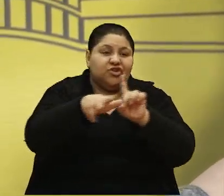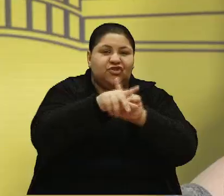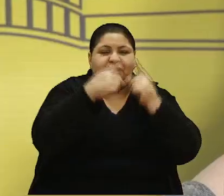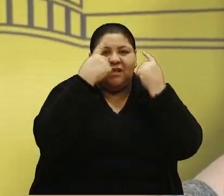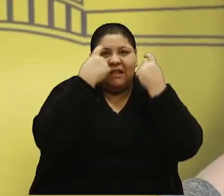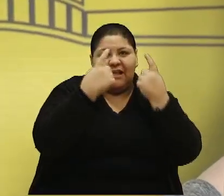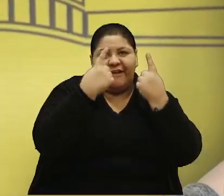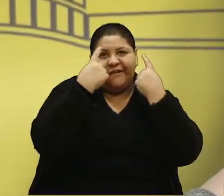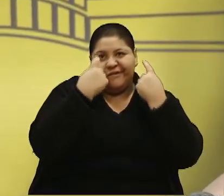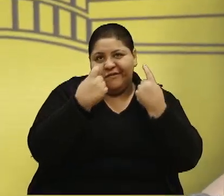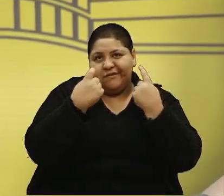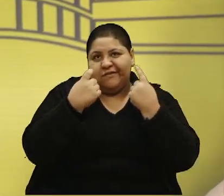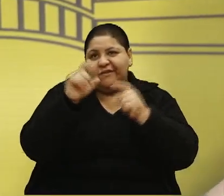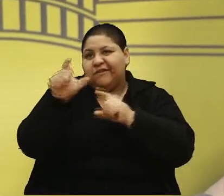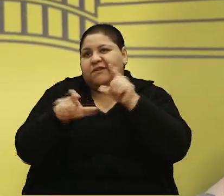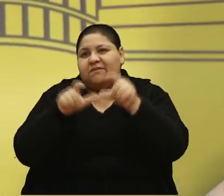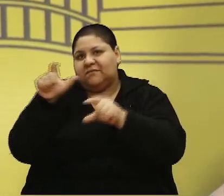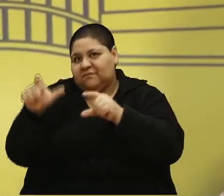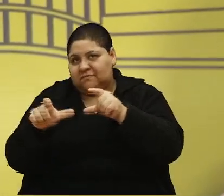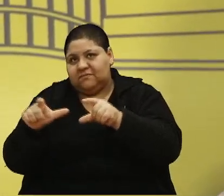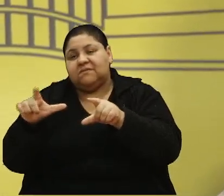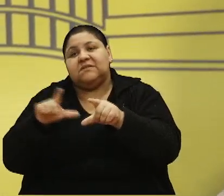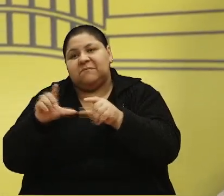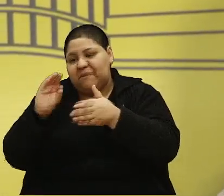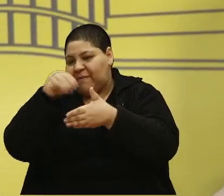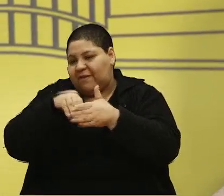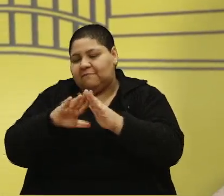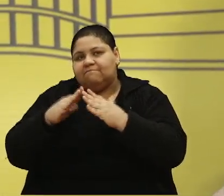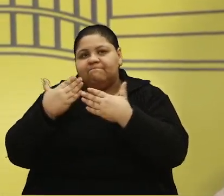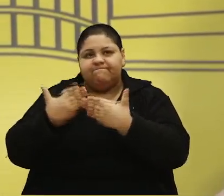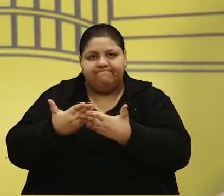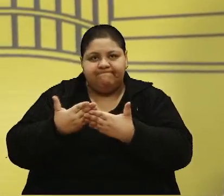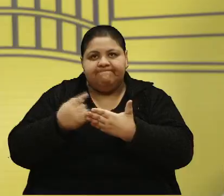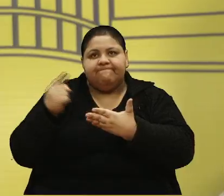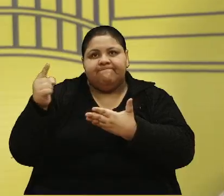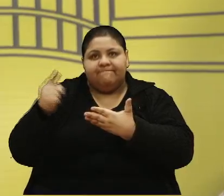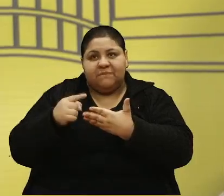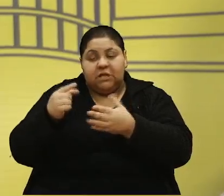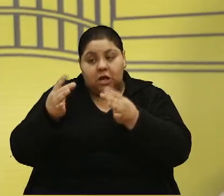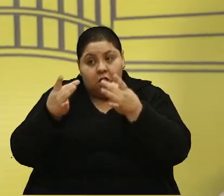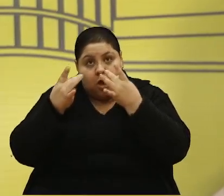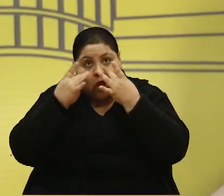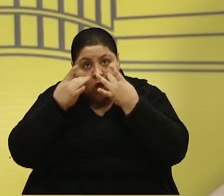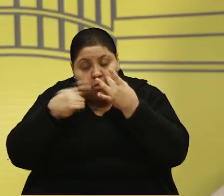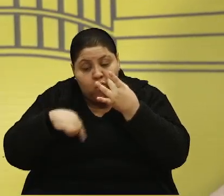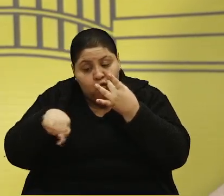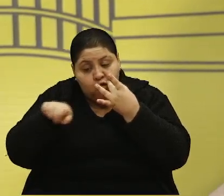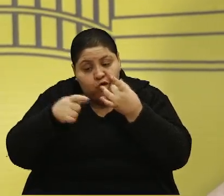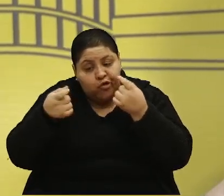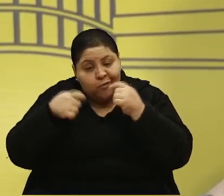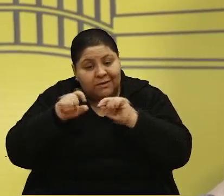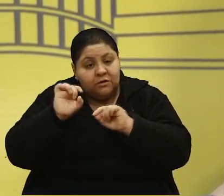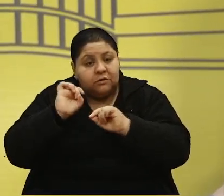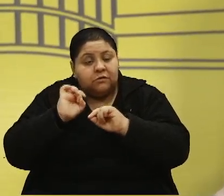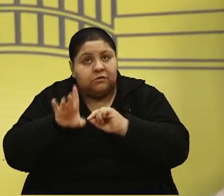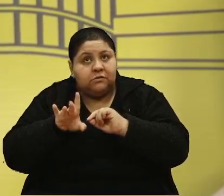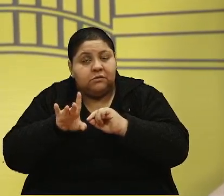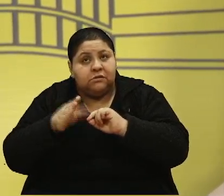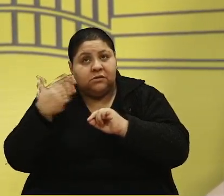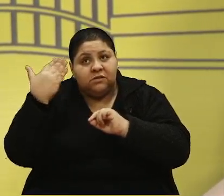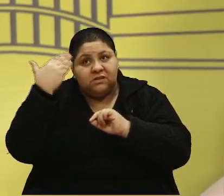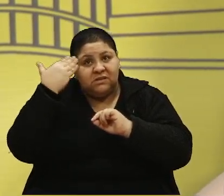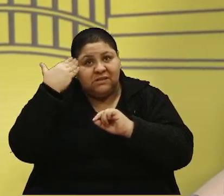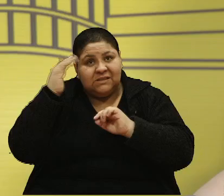violenta, as pessoas levam para dentro da escola. Então, é um alerta, nós não precisamos só saber